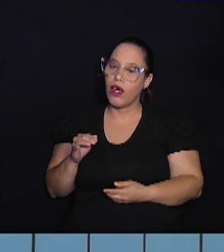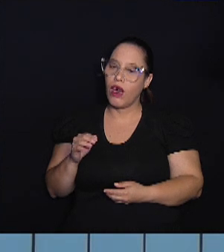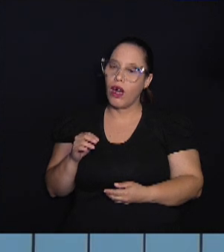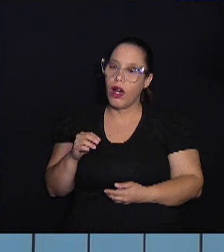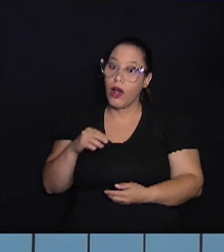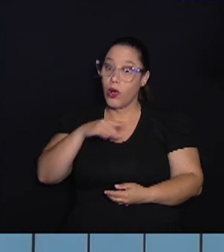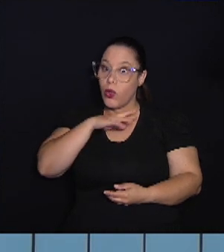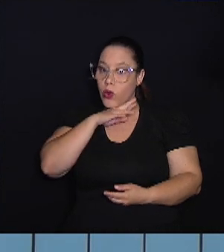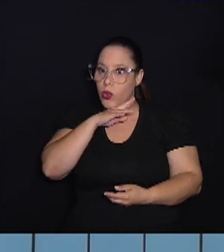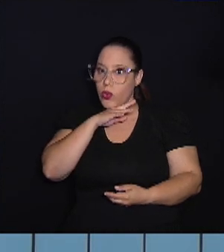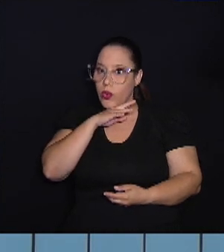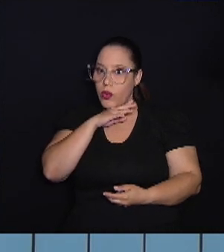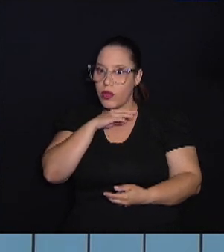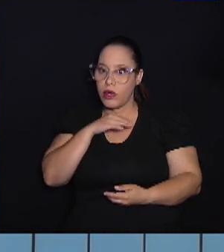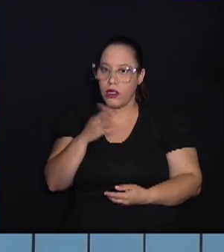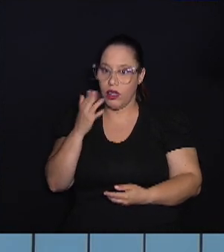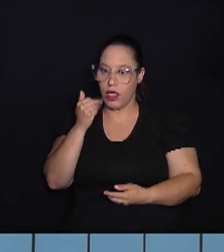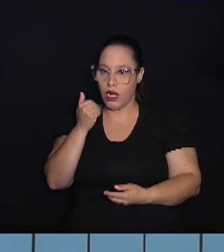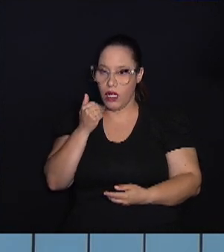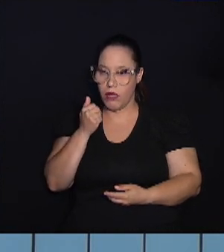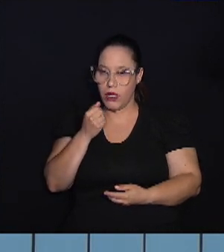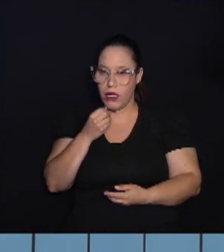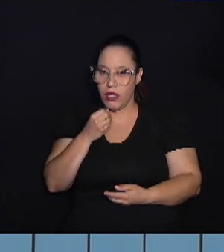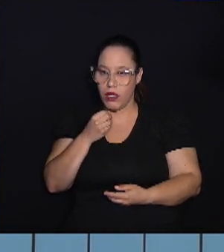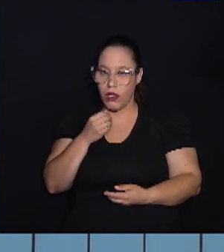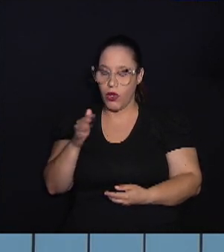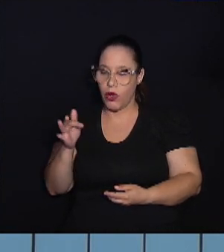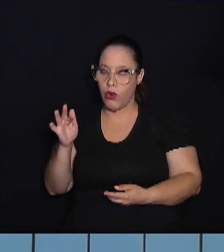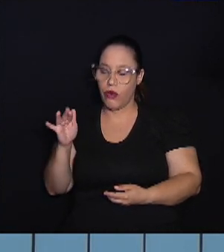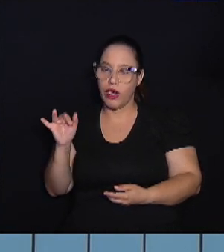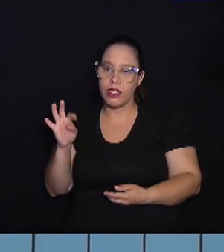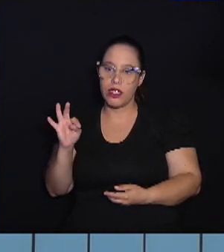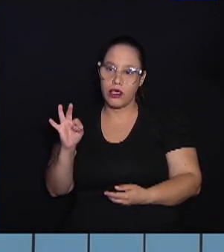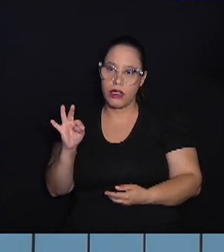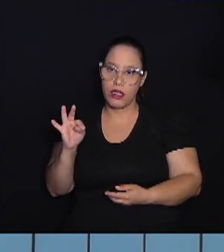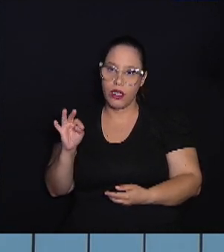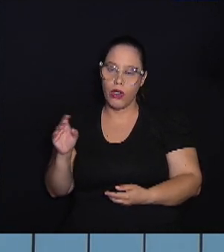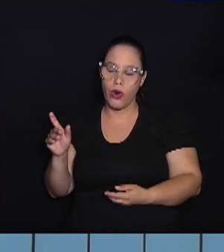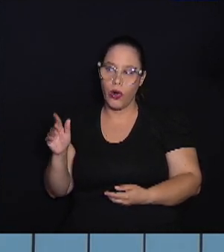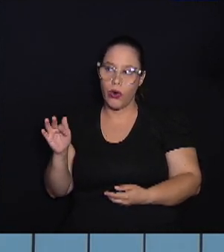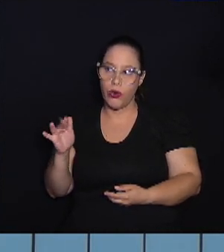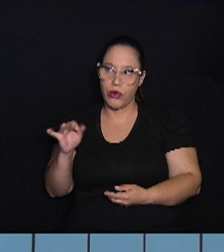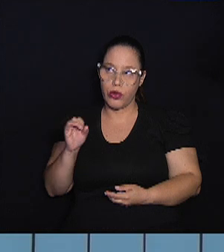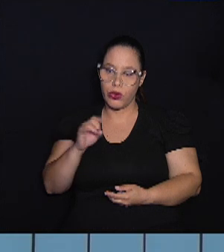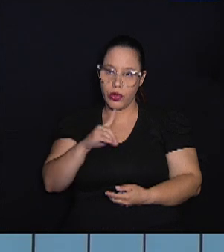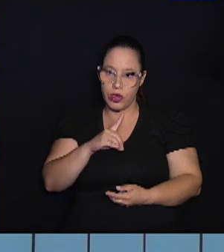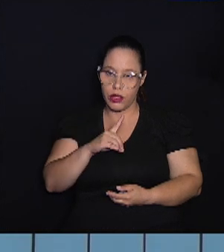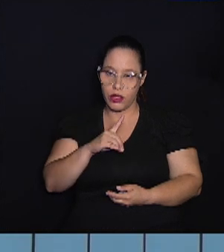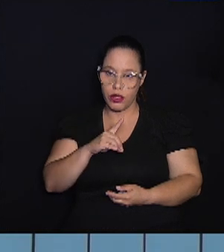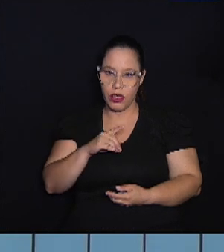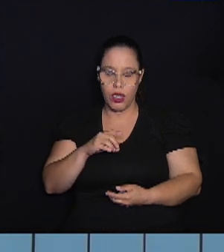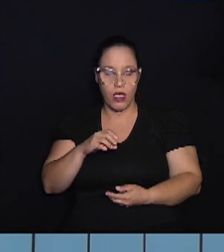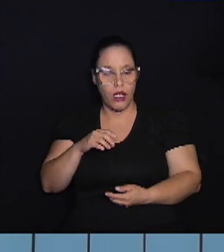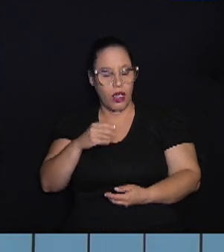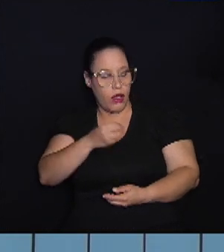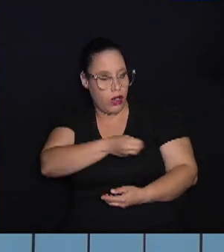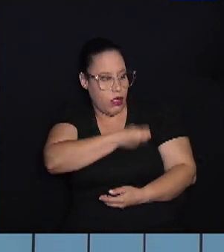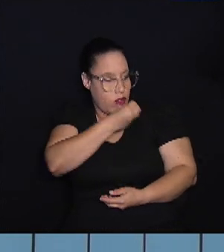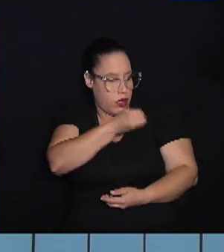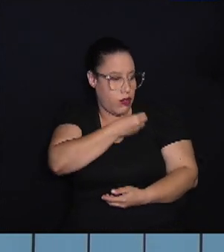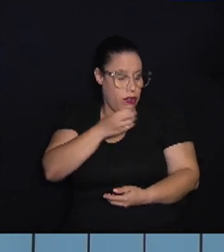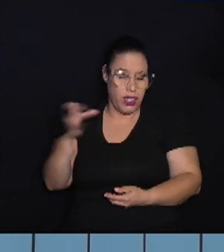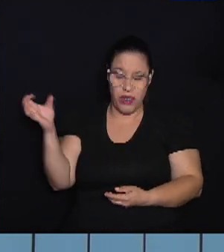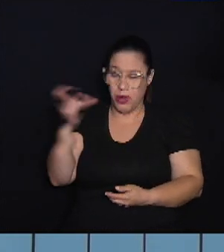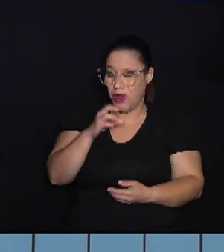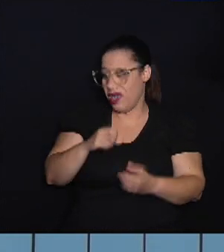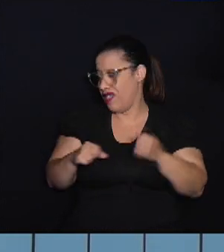né, dessa alimentação saudável são os fast foods, né? Que o pessoal com a vida corrida, o cotidiano muito